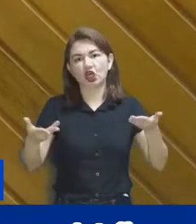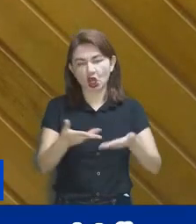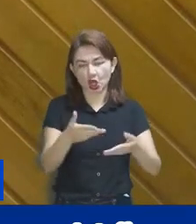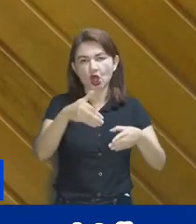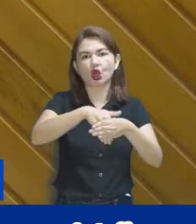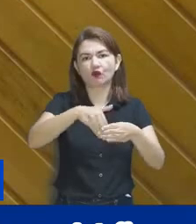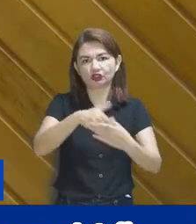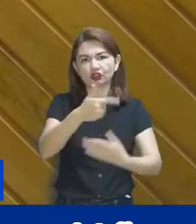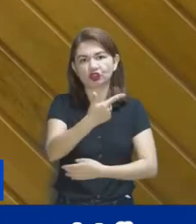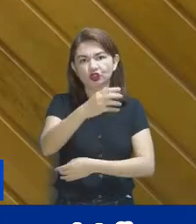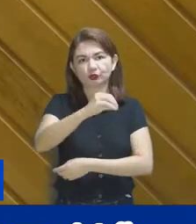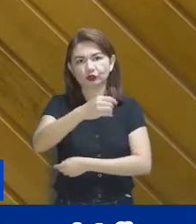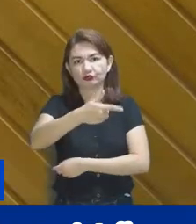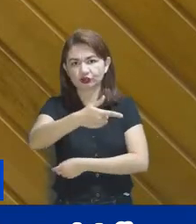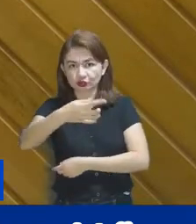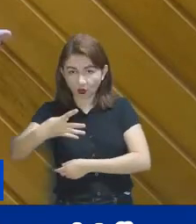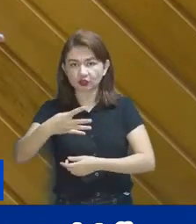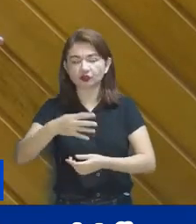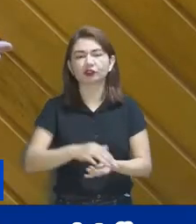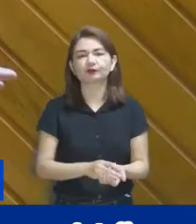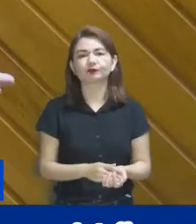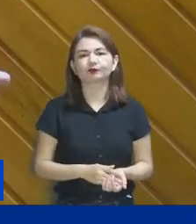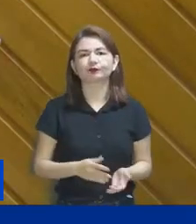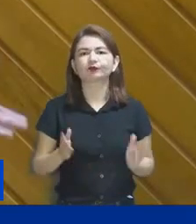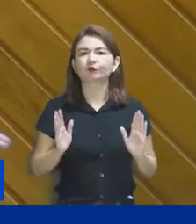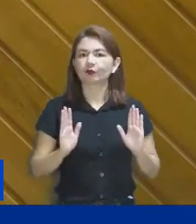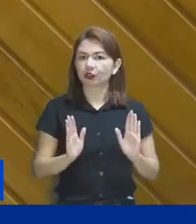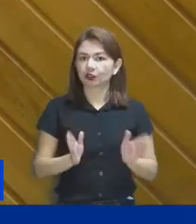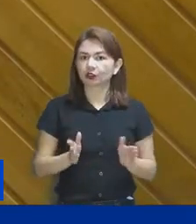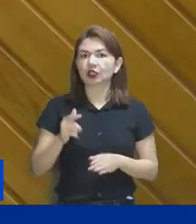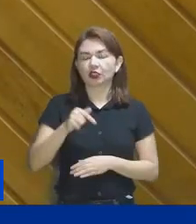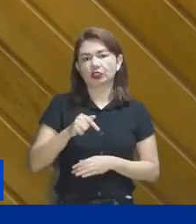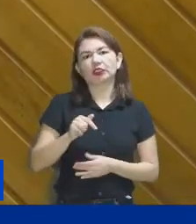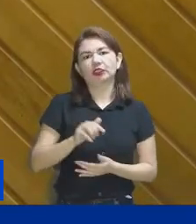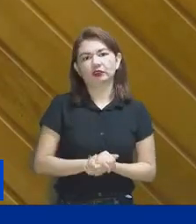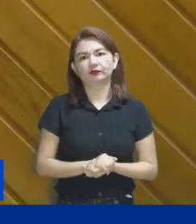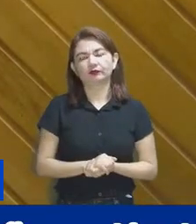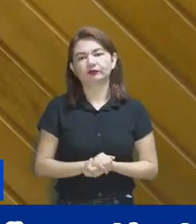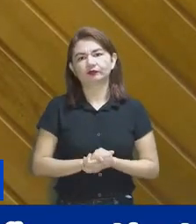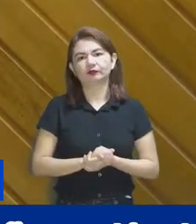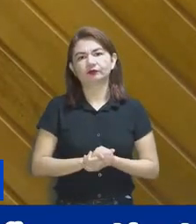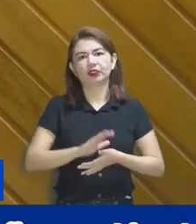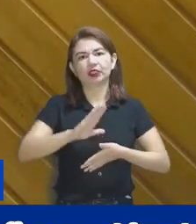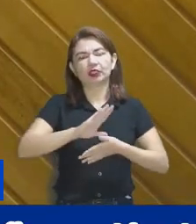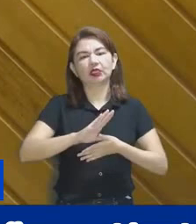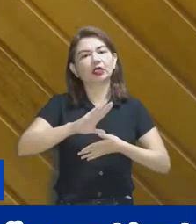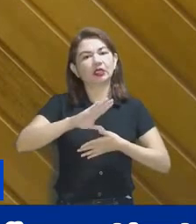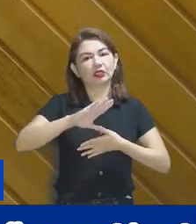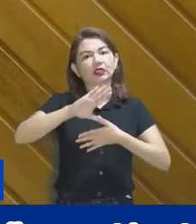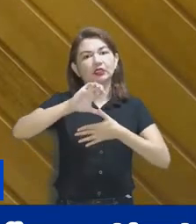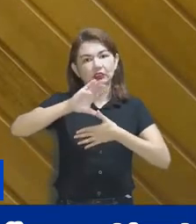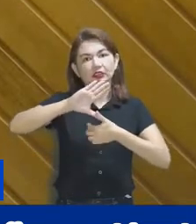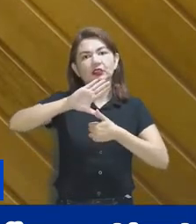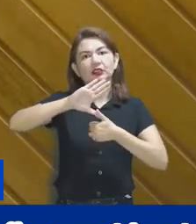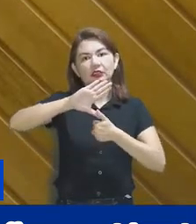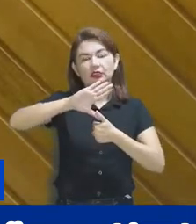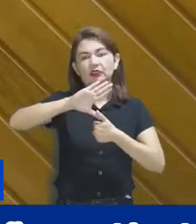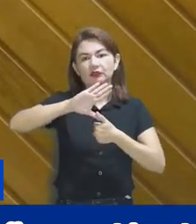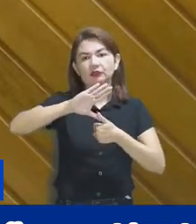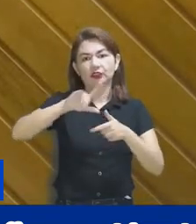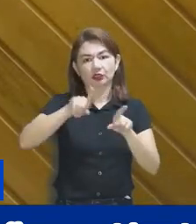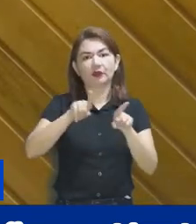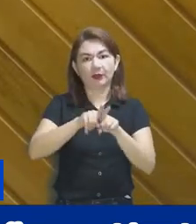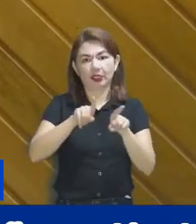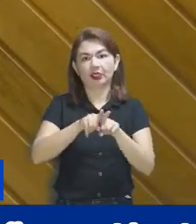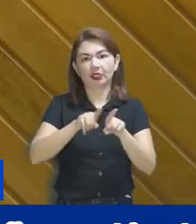fora do âmbito eleitoral que já ocorrem muito. Nós tivemos na eleição, aqui na América do Sul, já, por forma legal, a utilização de inteligência artificial